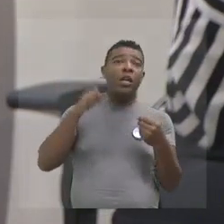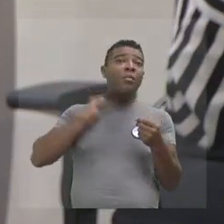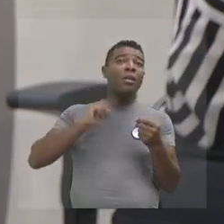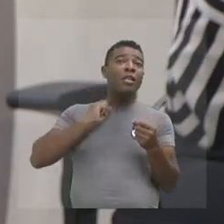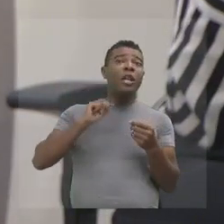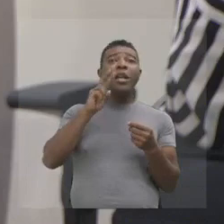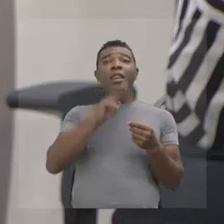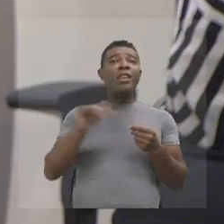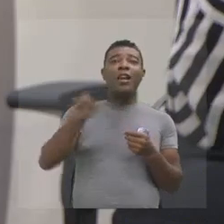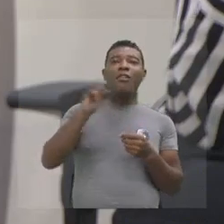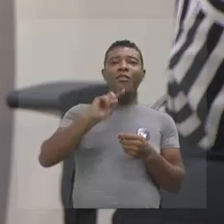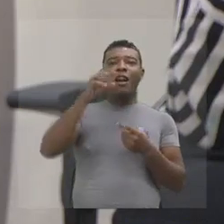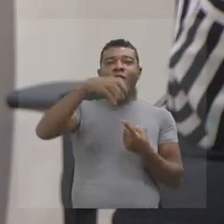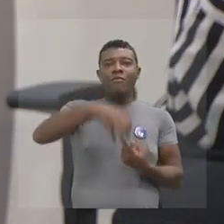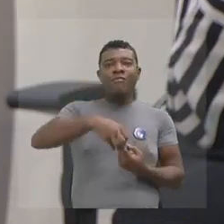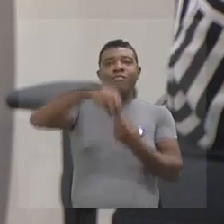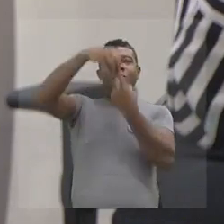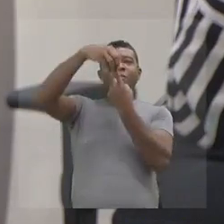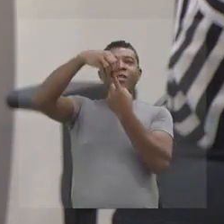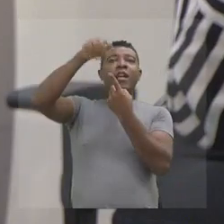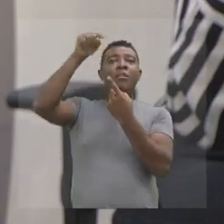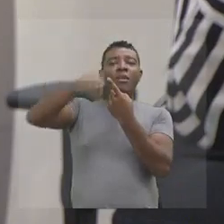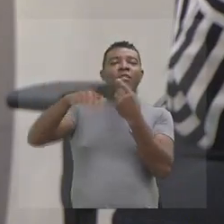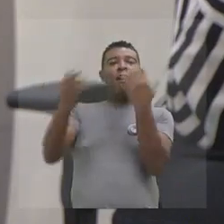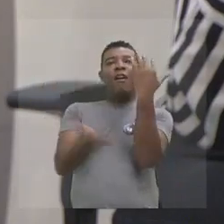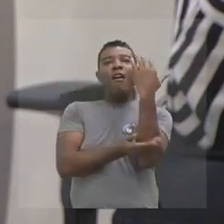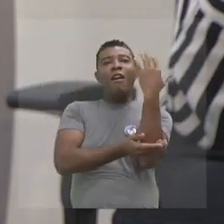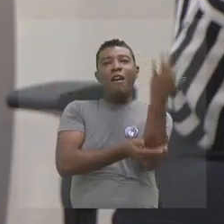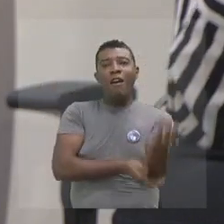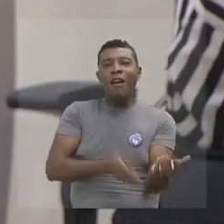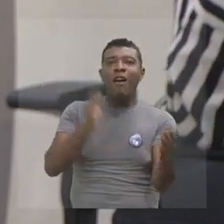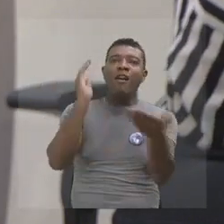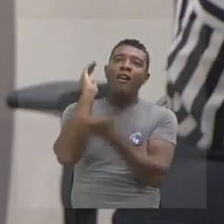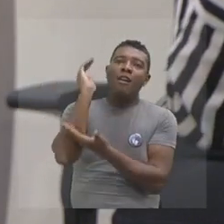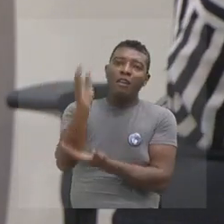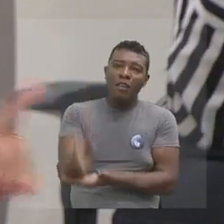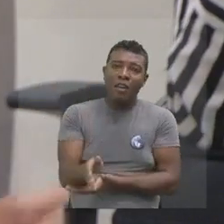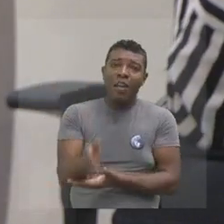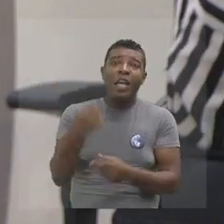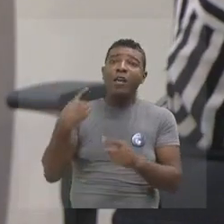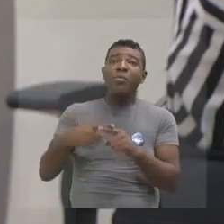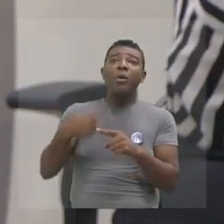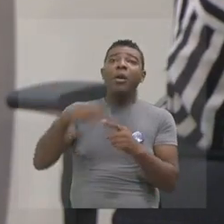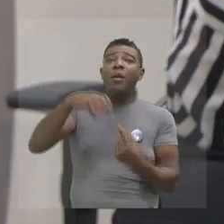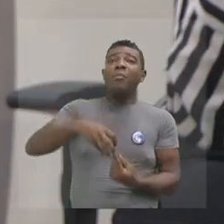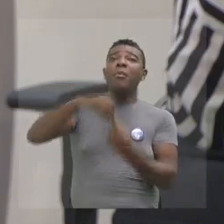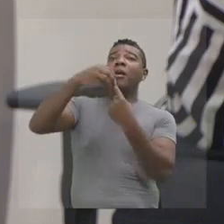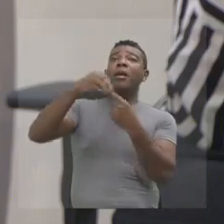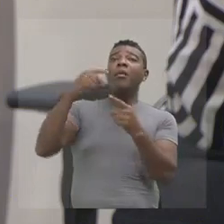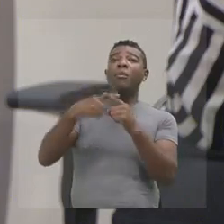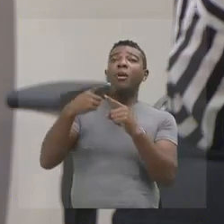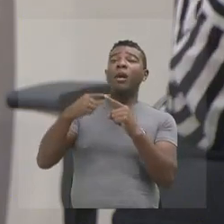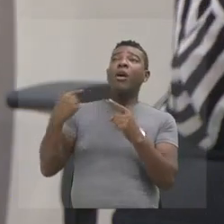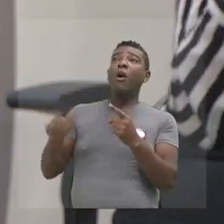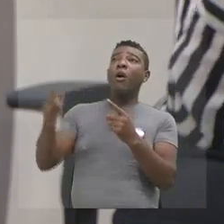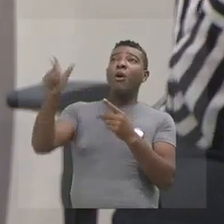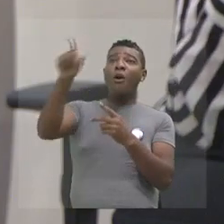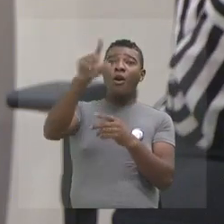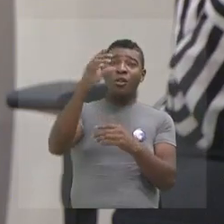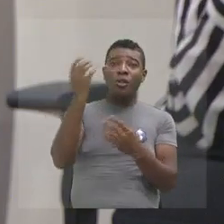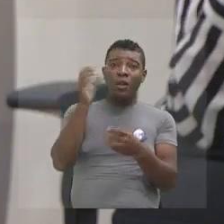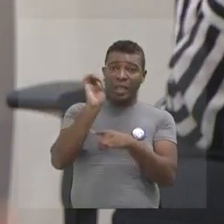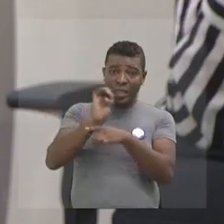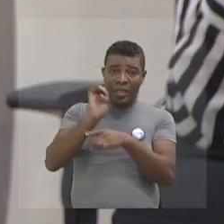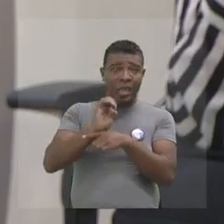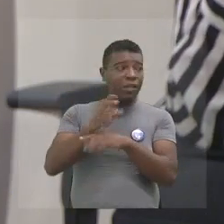mas porque esteve no topo do desmatamento porque nós somos maior remanescente Mata Atlântica do Brasil os outros estados já desmataram nós temos hoje